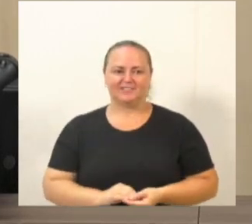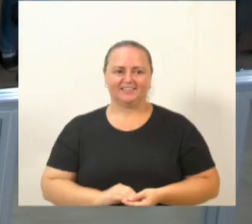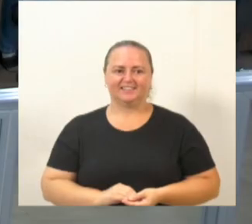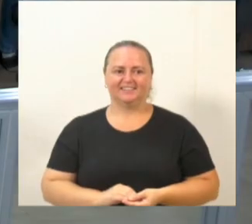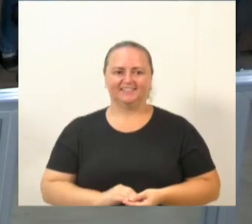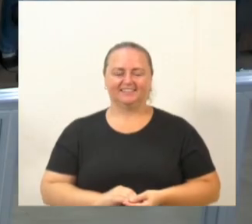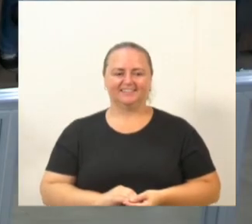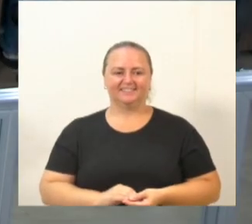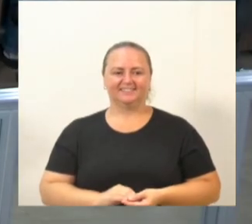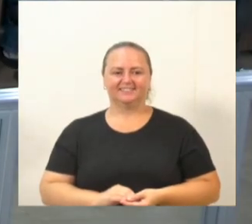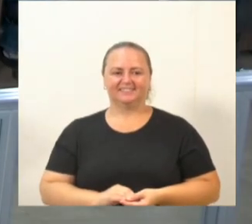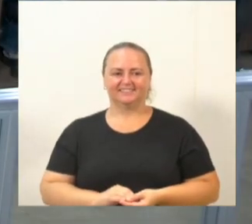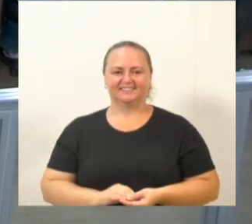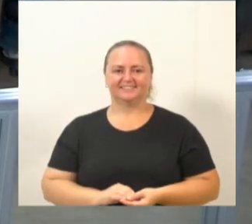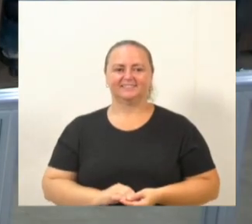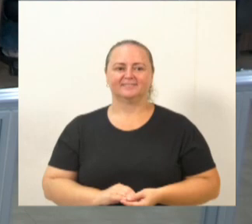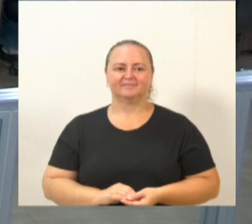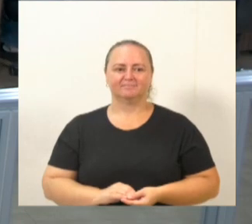Vereador Nazato.